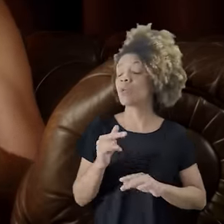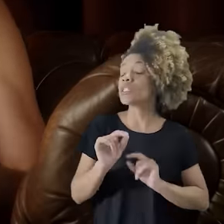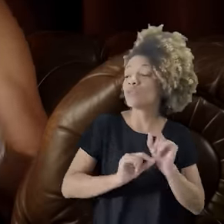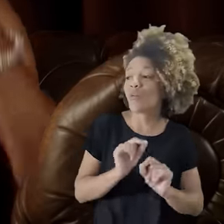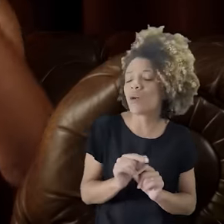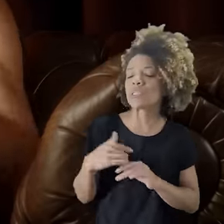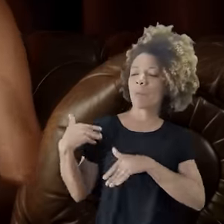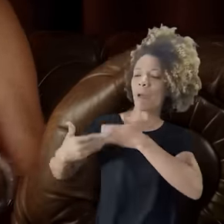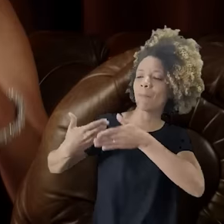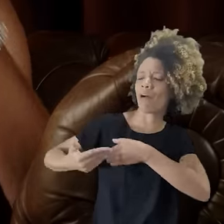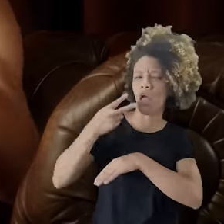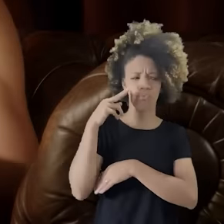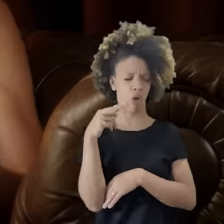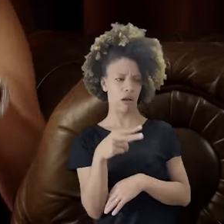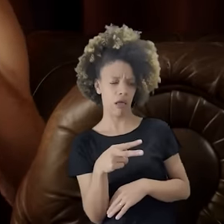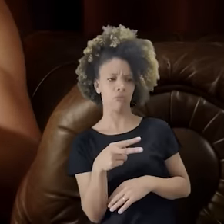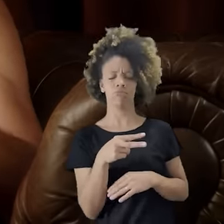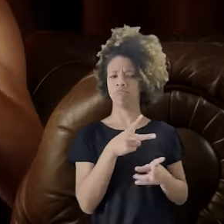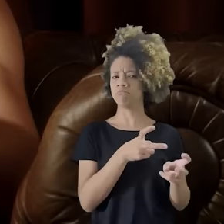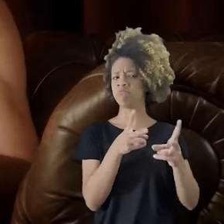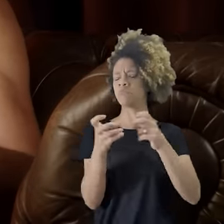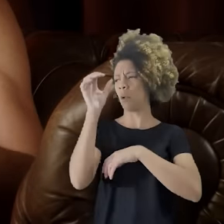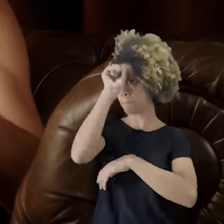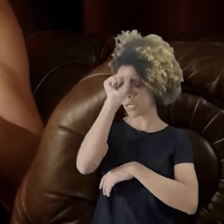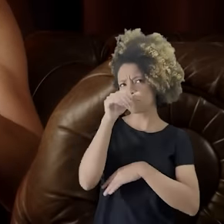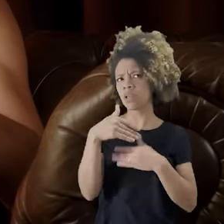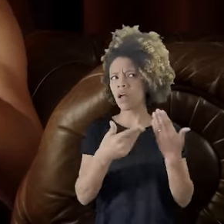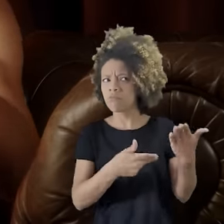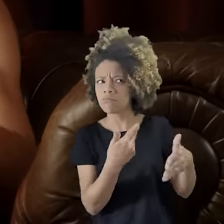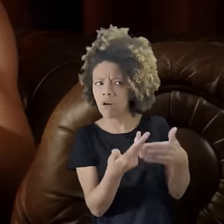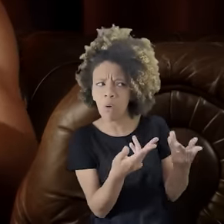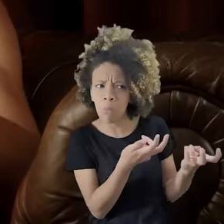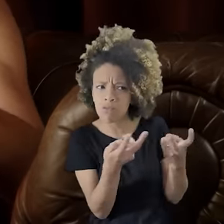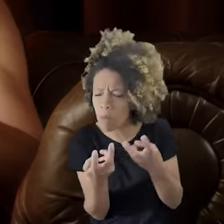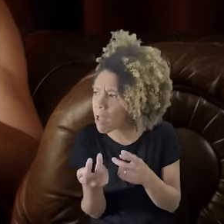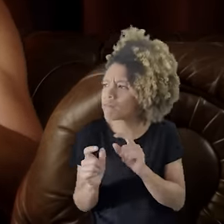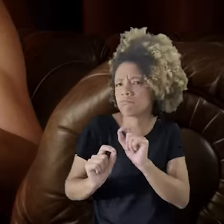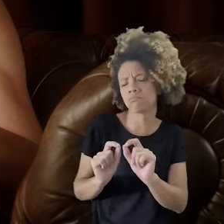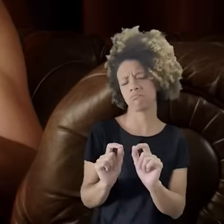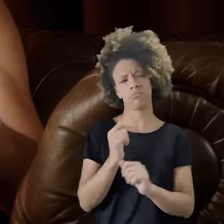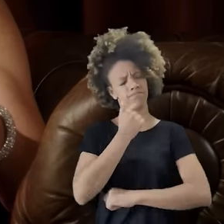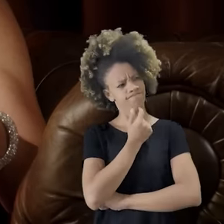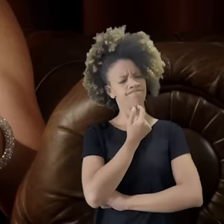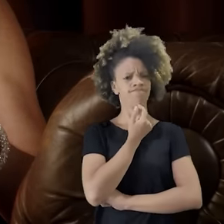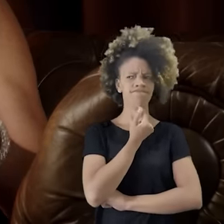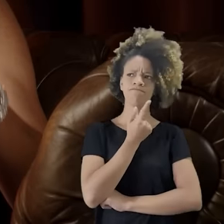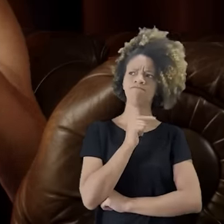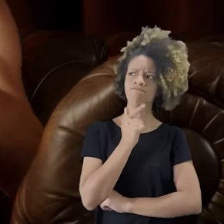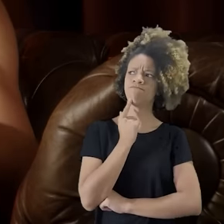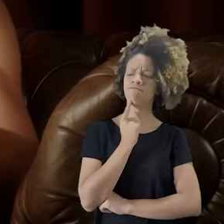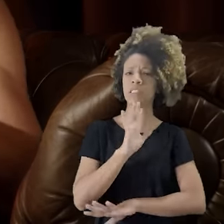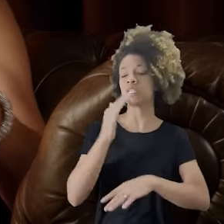isso é alguma coisa que com o tempo eu fui olhando fui aprendendo fui vendo comecei a ver muito isso sabe então eu falava Caraca então